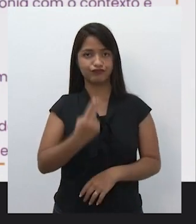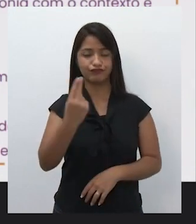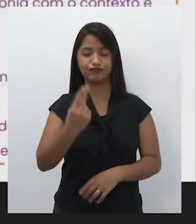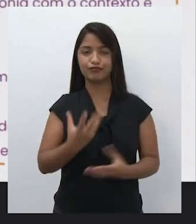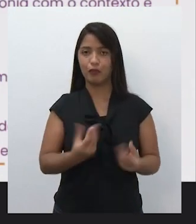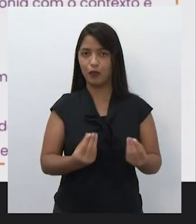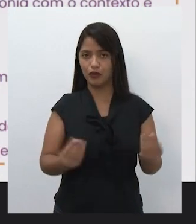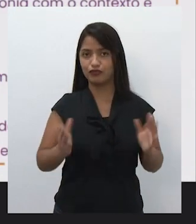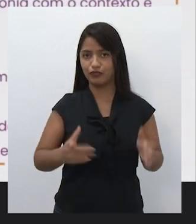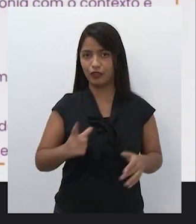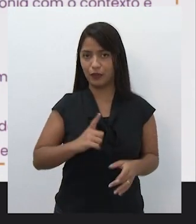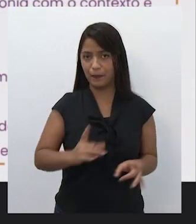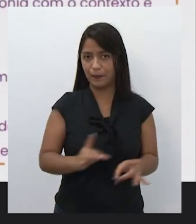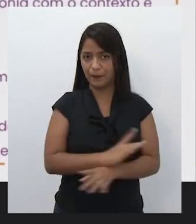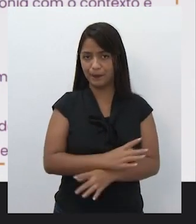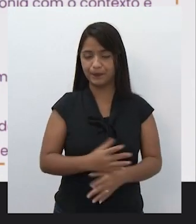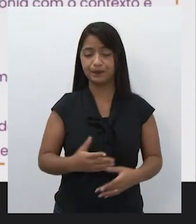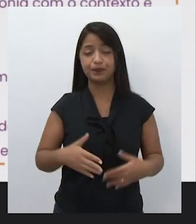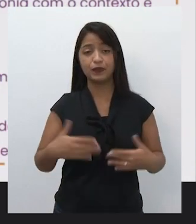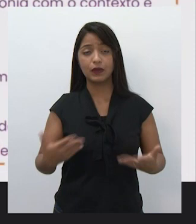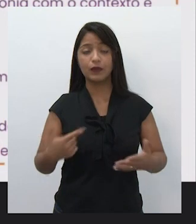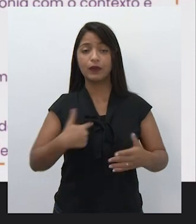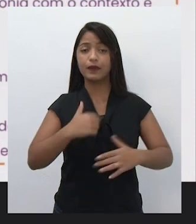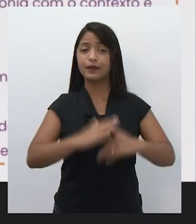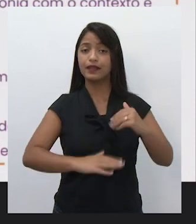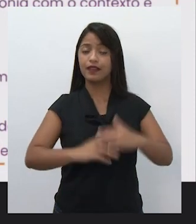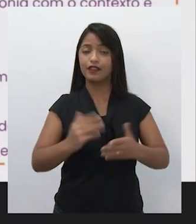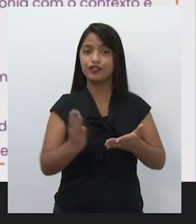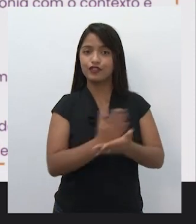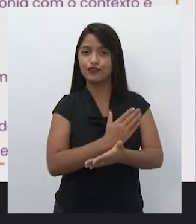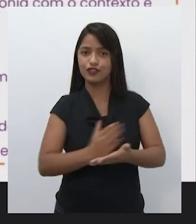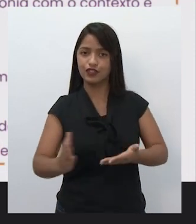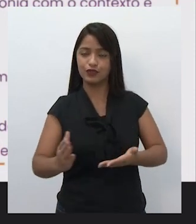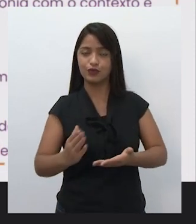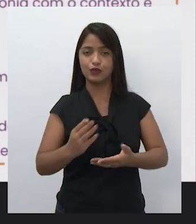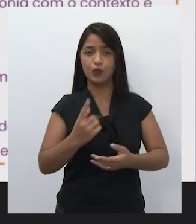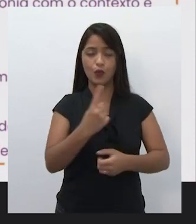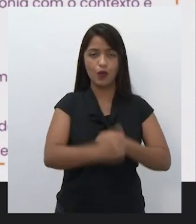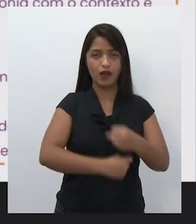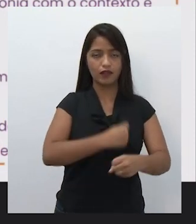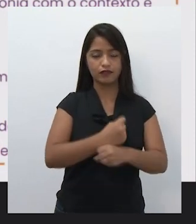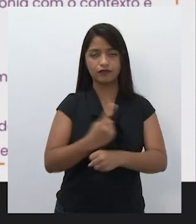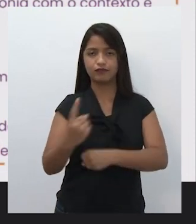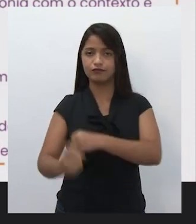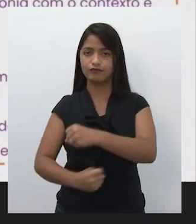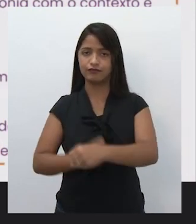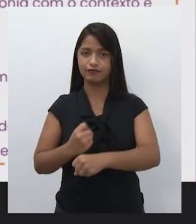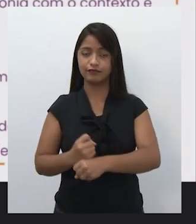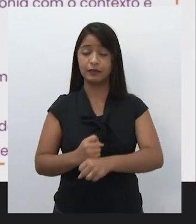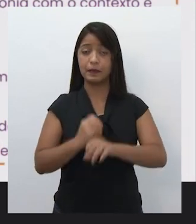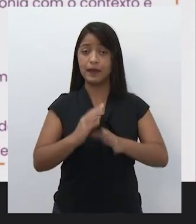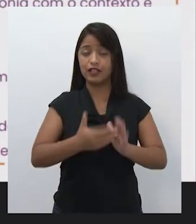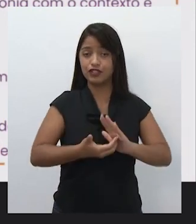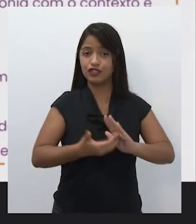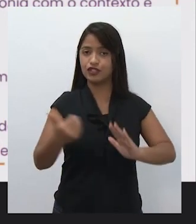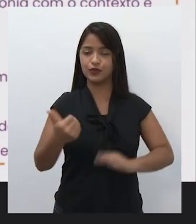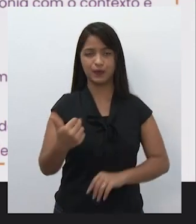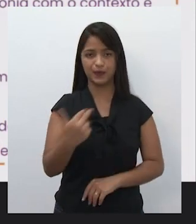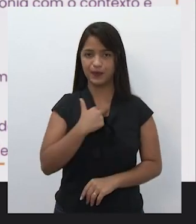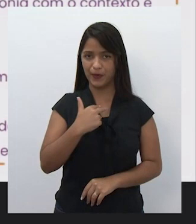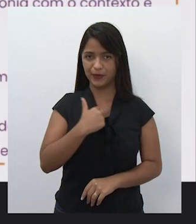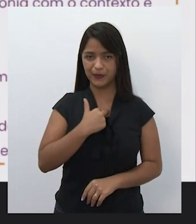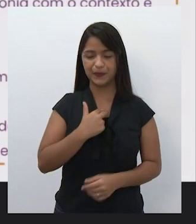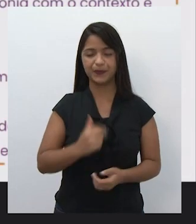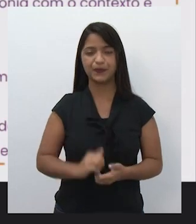desmembrar a habilidade em 2 anos diferentes, mas não posso deixar nenhuma habilidade fora. Lá está a garantia de que